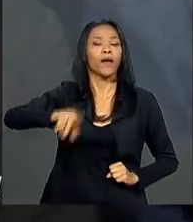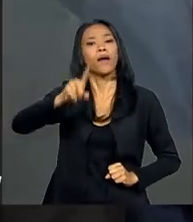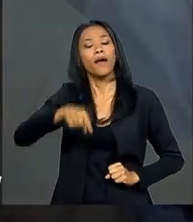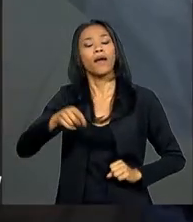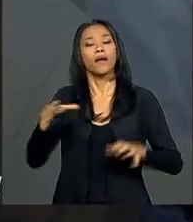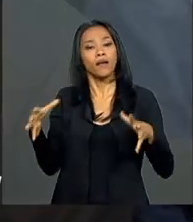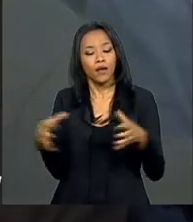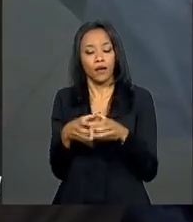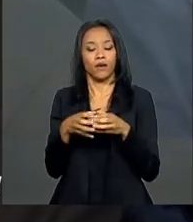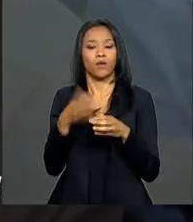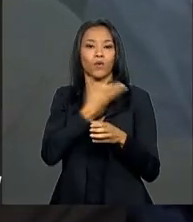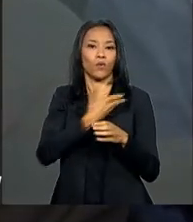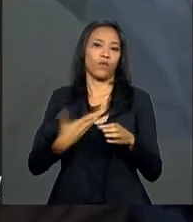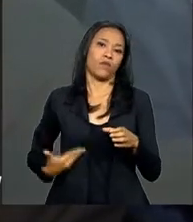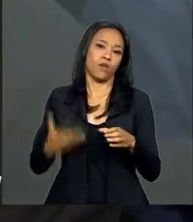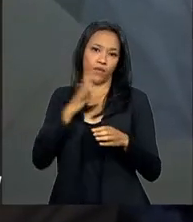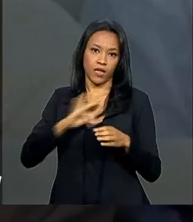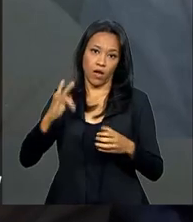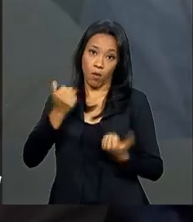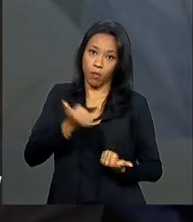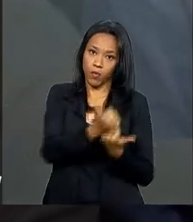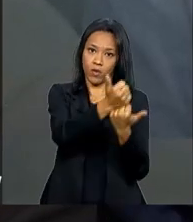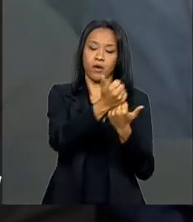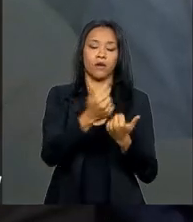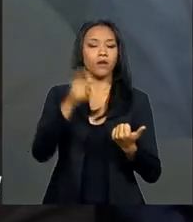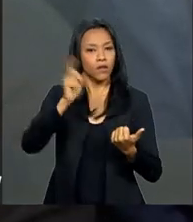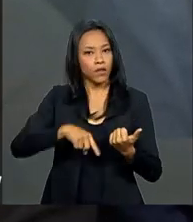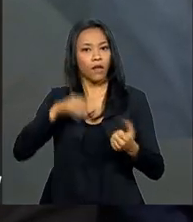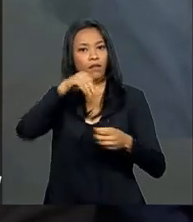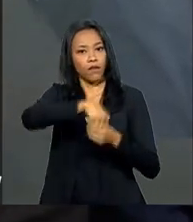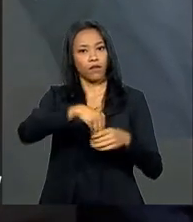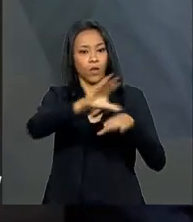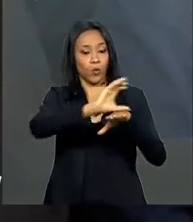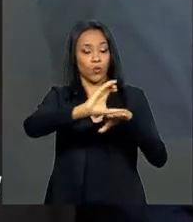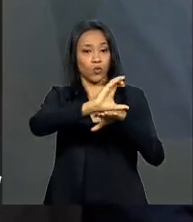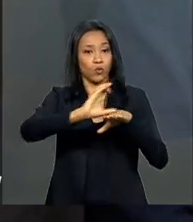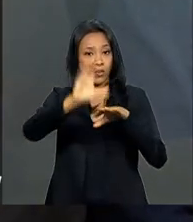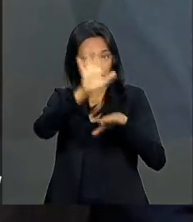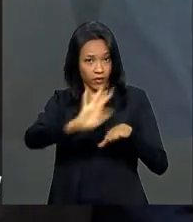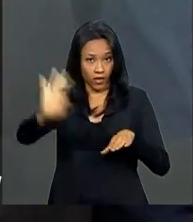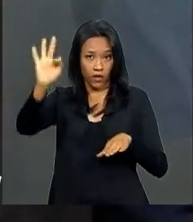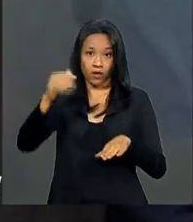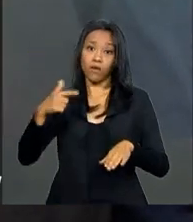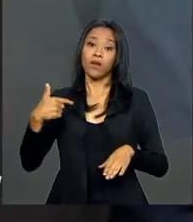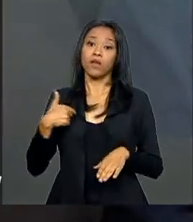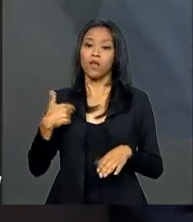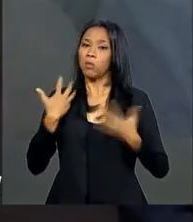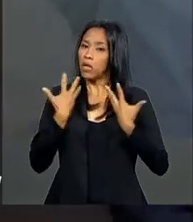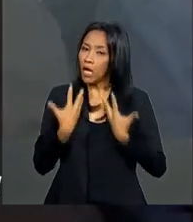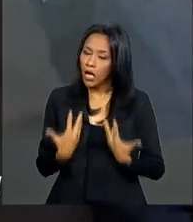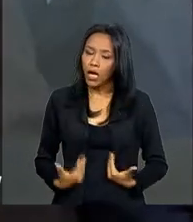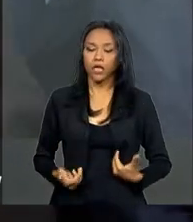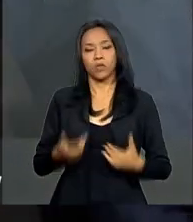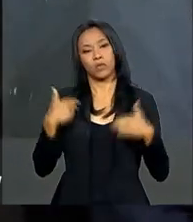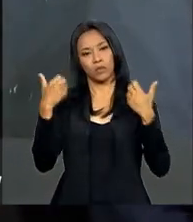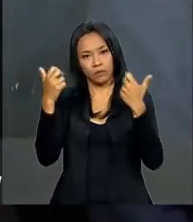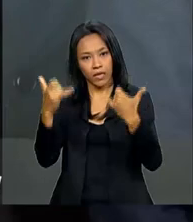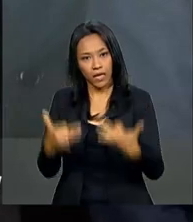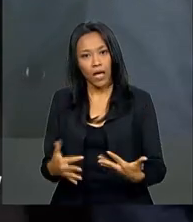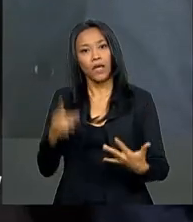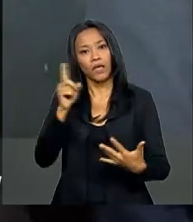intervenção civil, decretada nos termos da Constituição Federal, e eu não me canso de salientar, que é uma